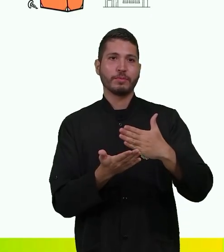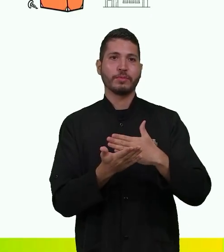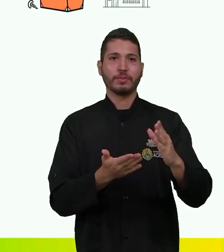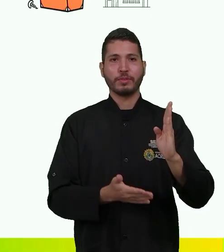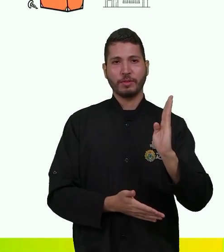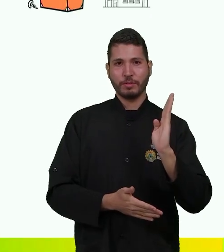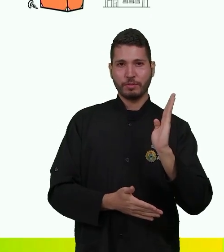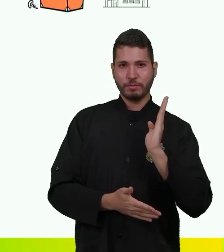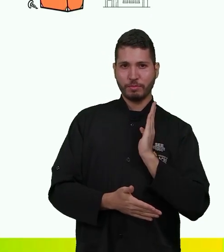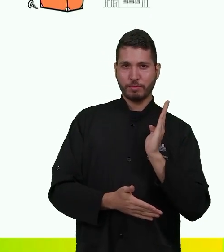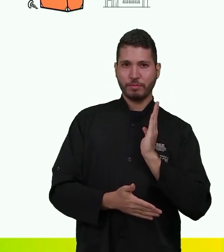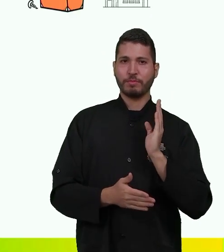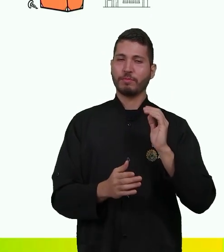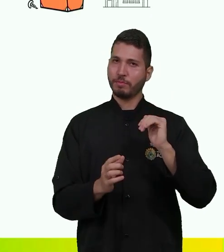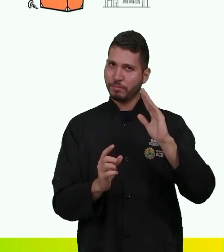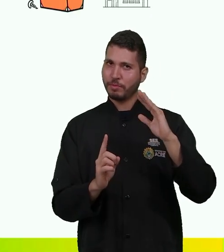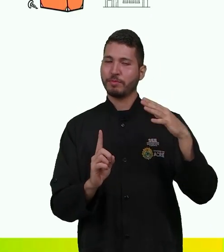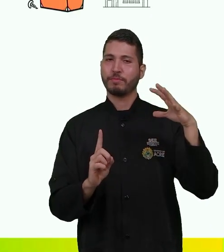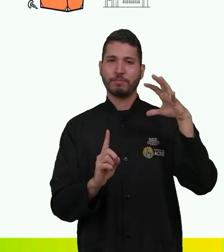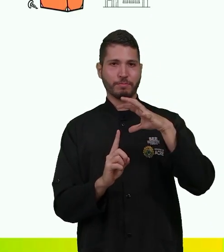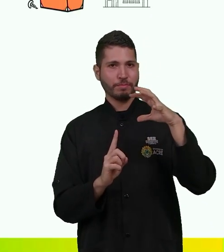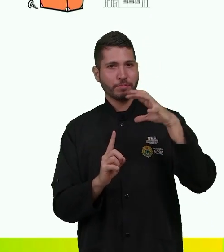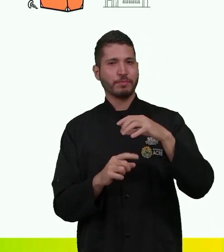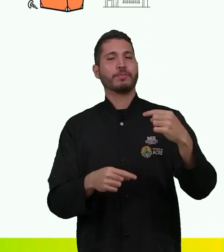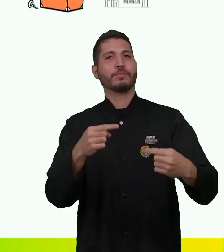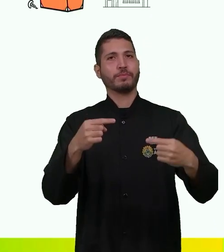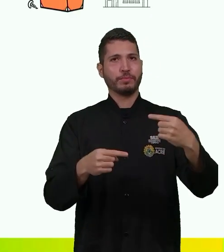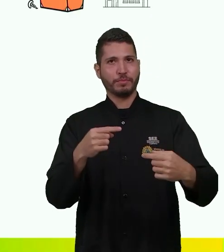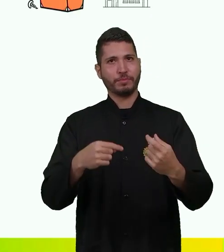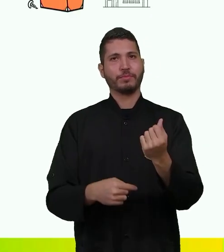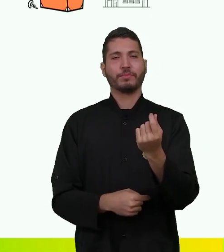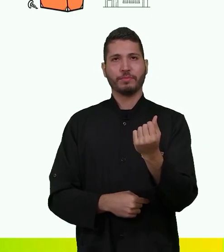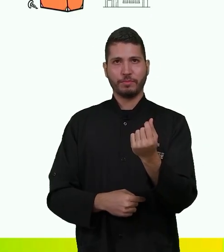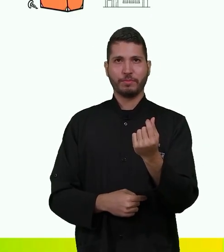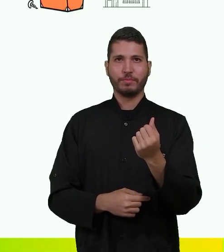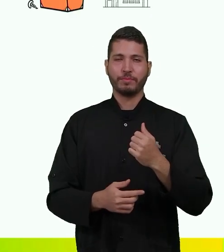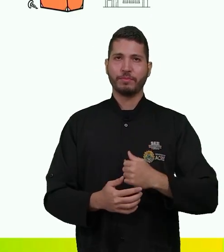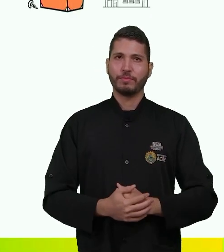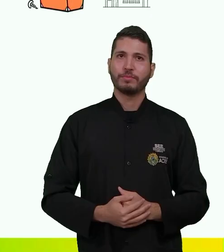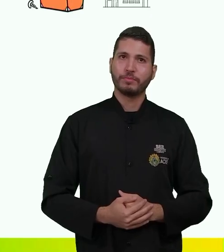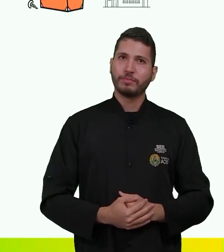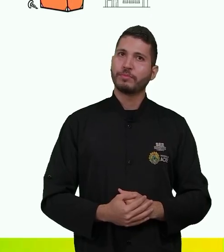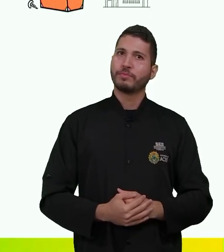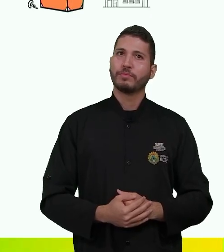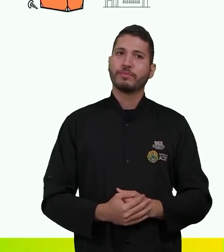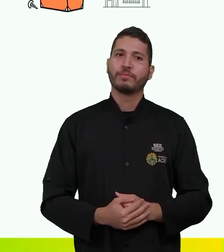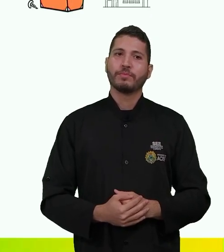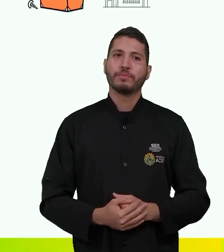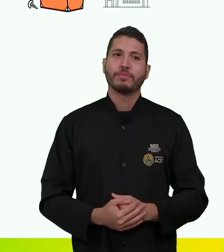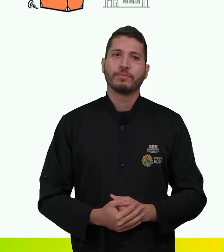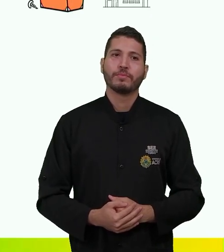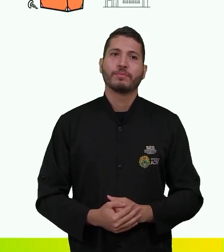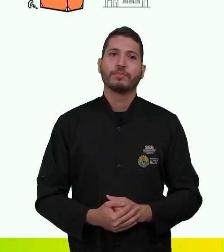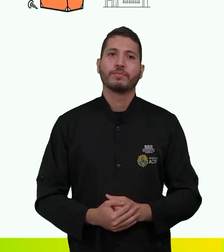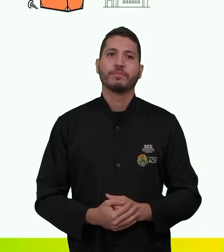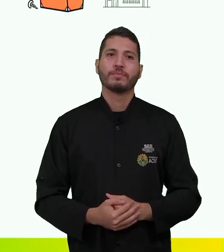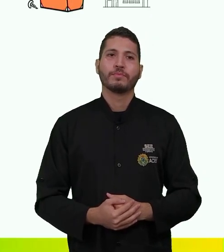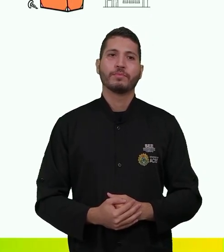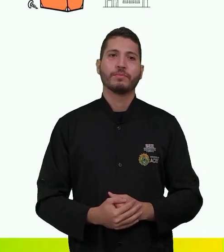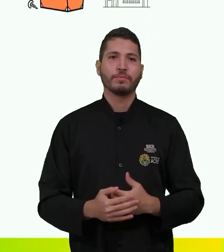que passou a ter mais influência política e econômica. E, por último, a disponibilidade